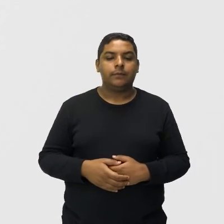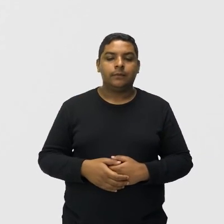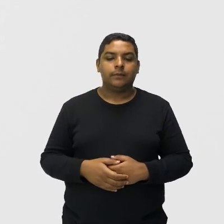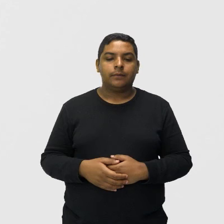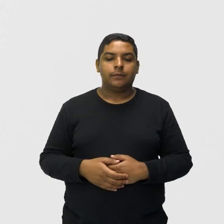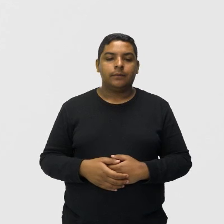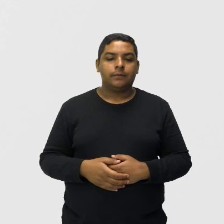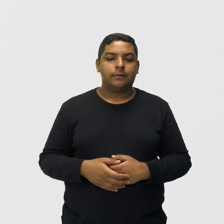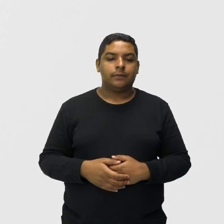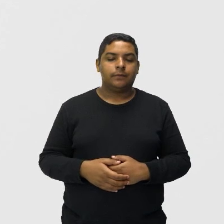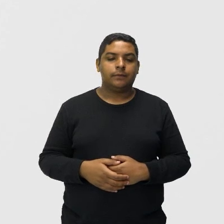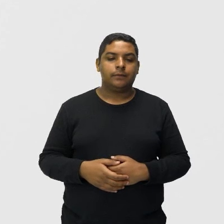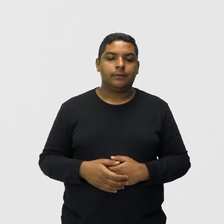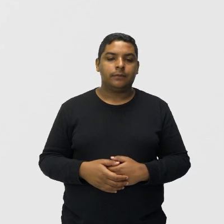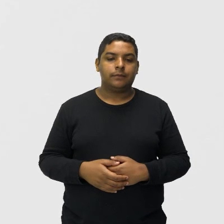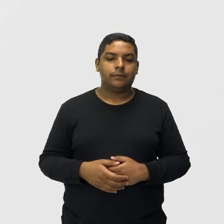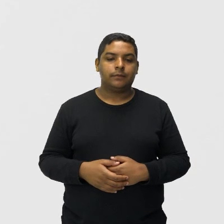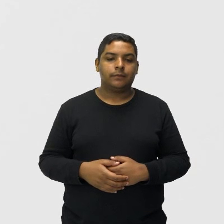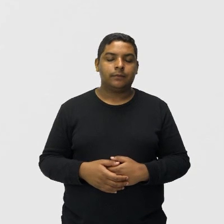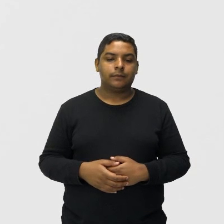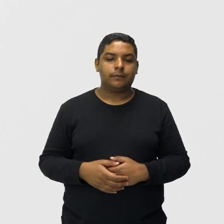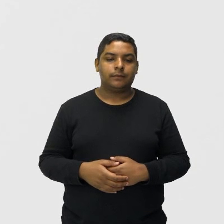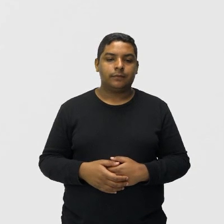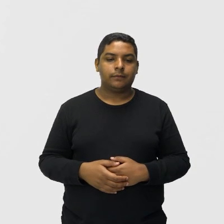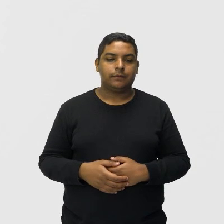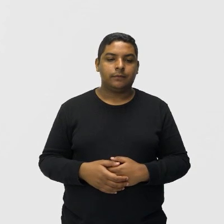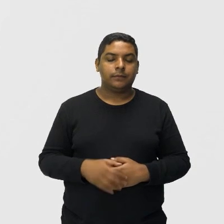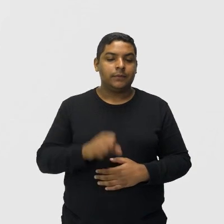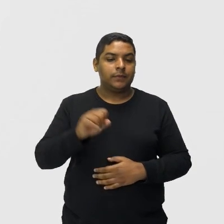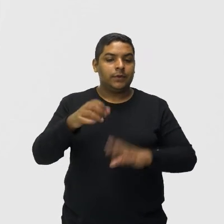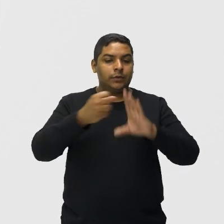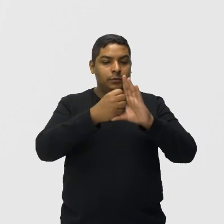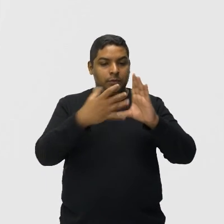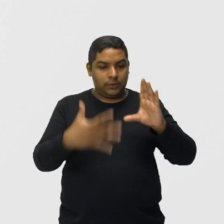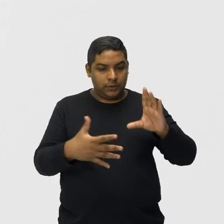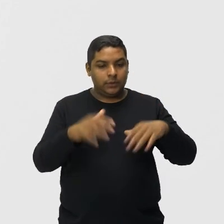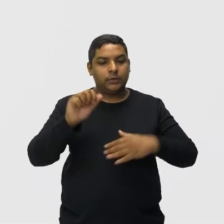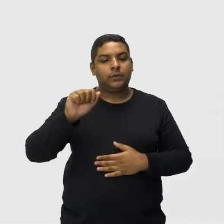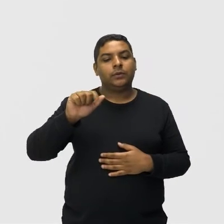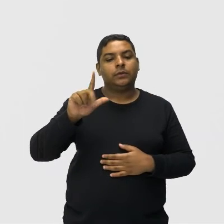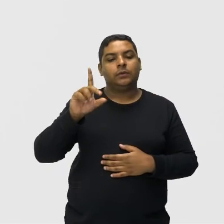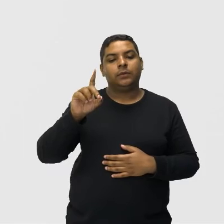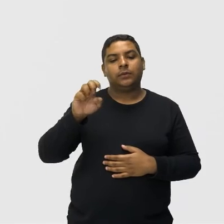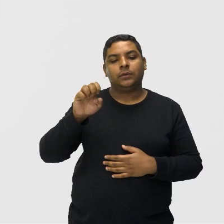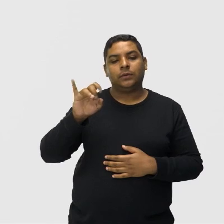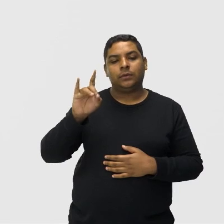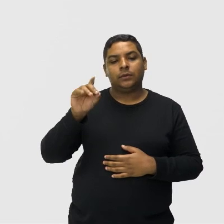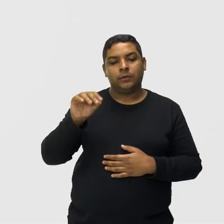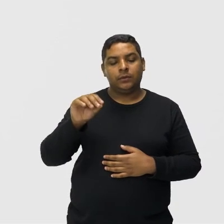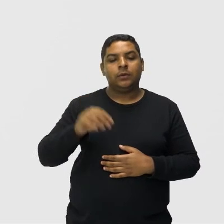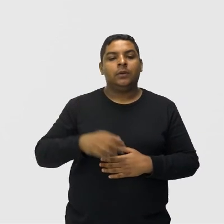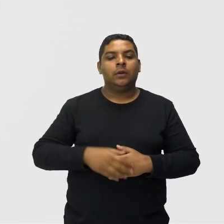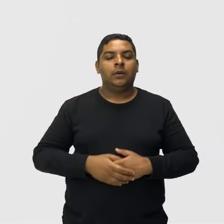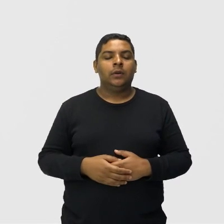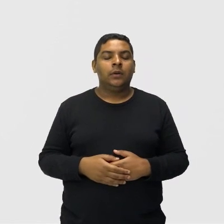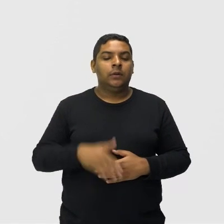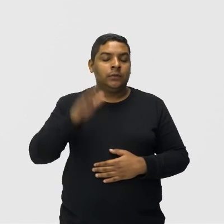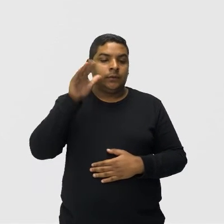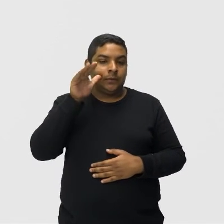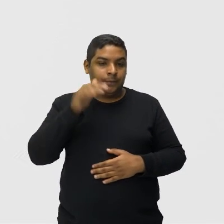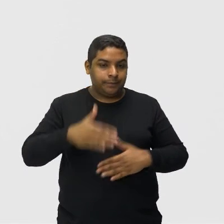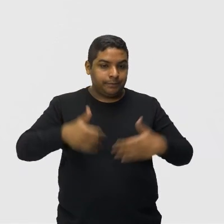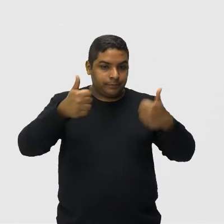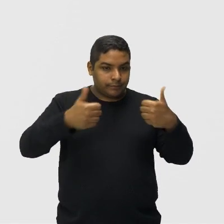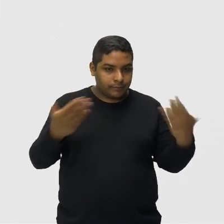Isso, tá? Então, nós temos aí como classificação aldeído e cetona, mas a gente vai já observar melhor